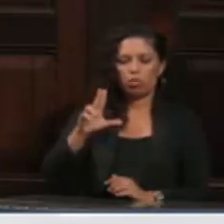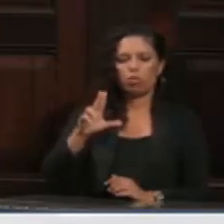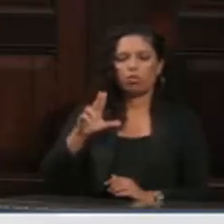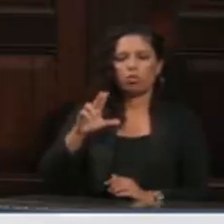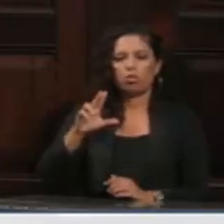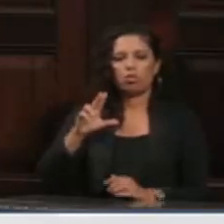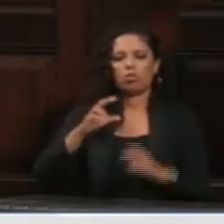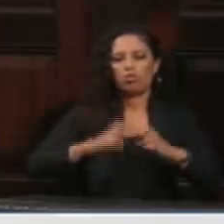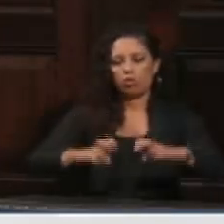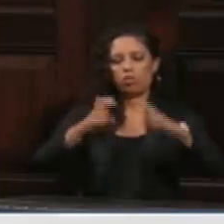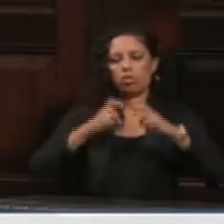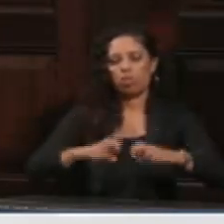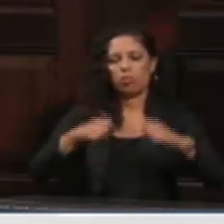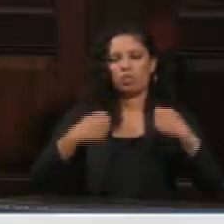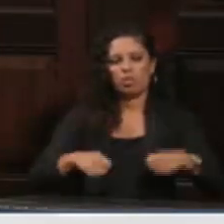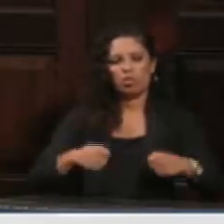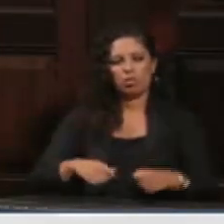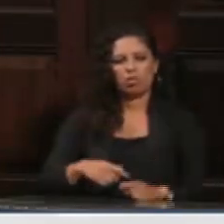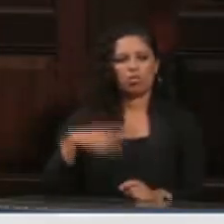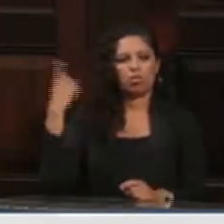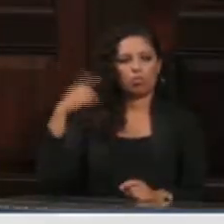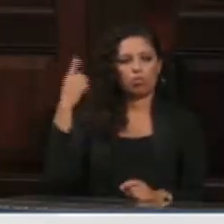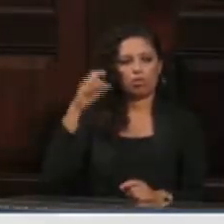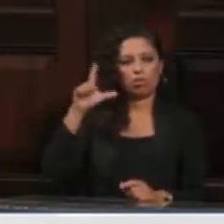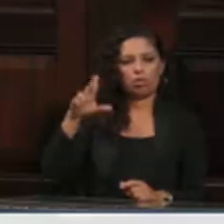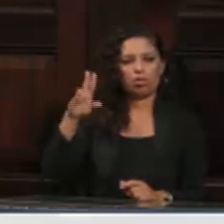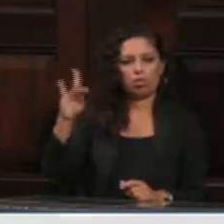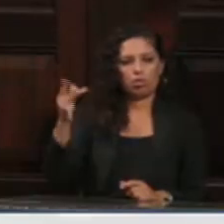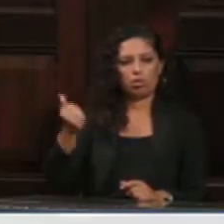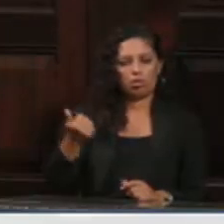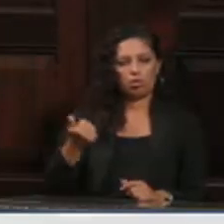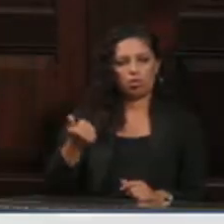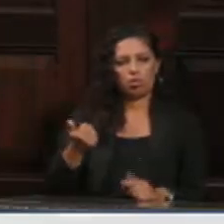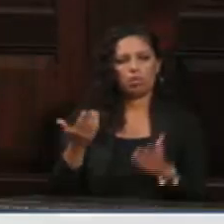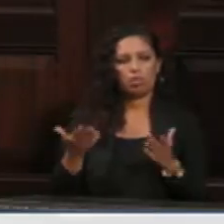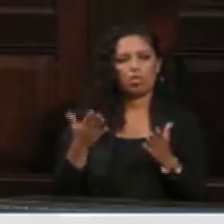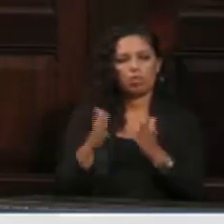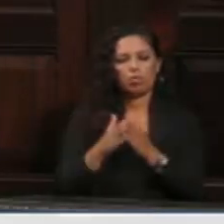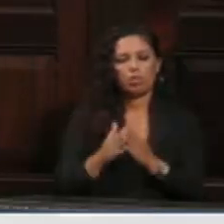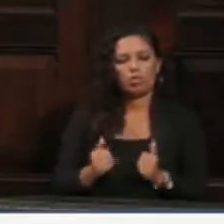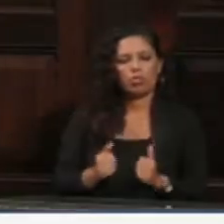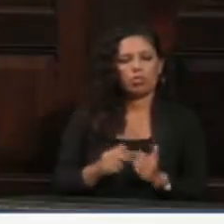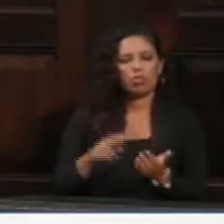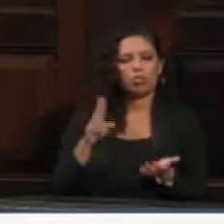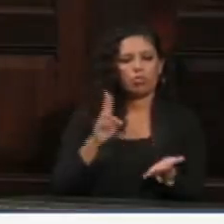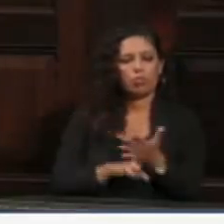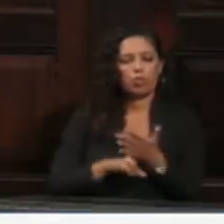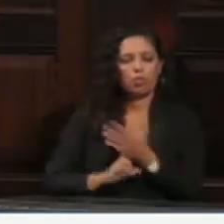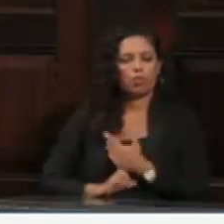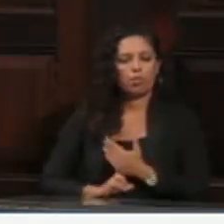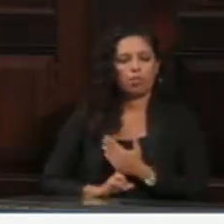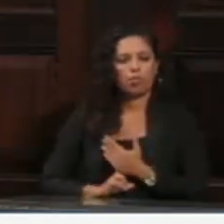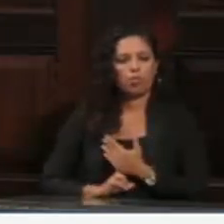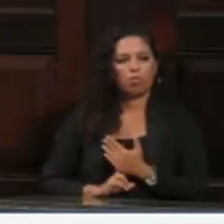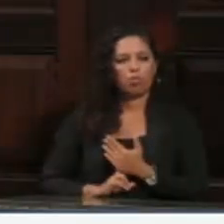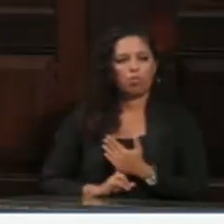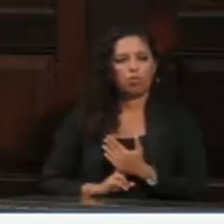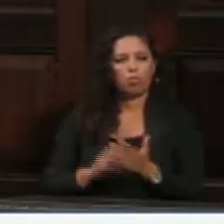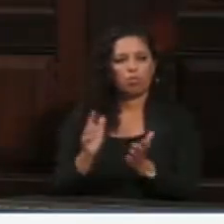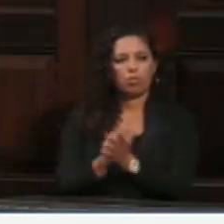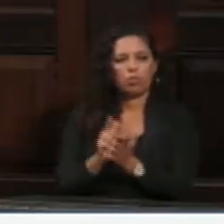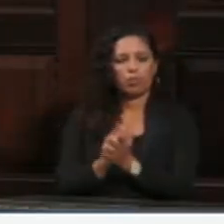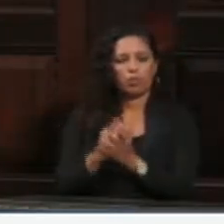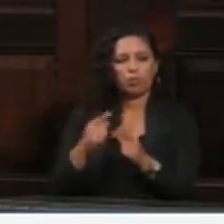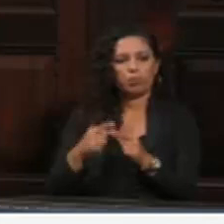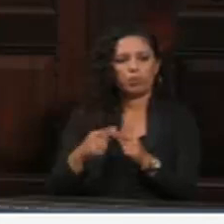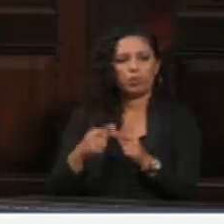favor. Eu só queria pedir à nobre amiga companheira Mônica que hoje eu dei entrada numa